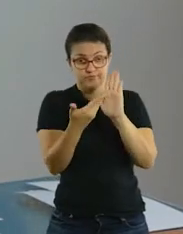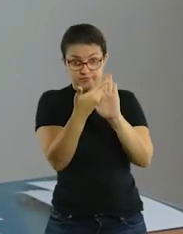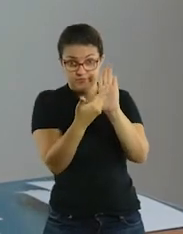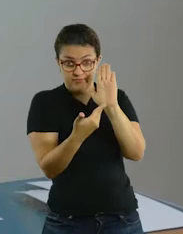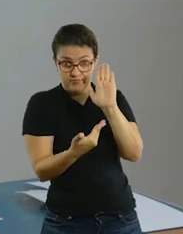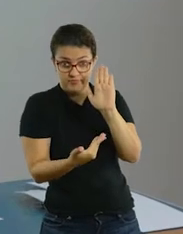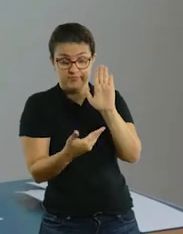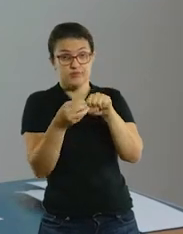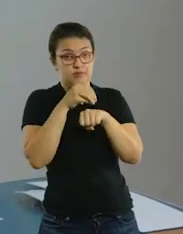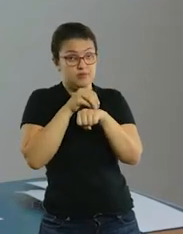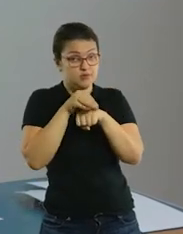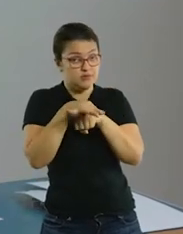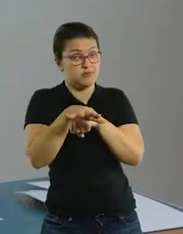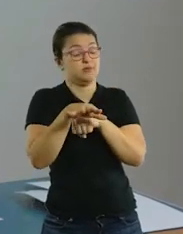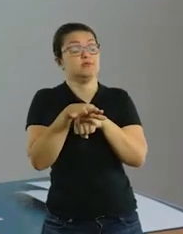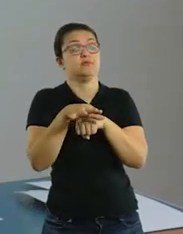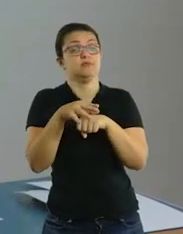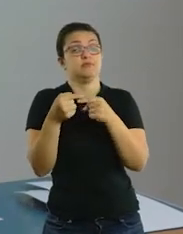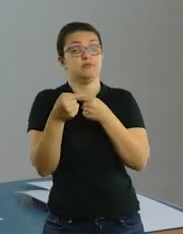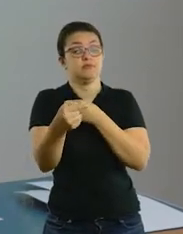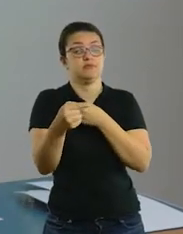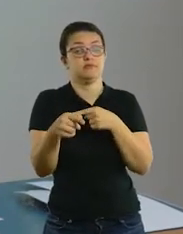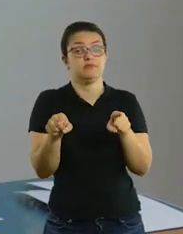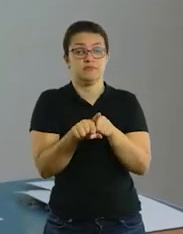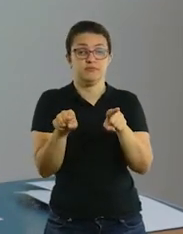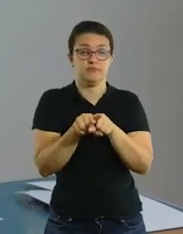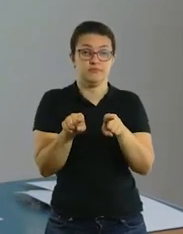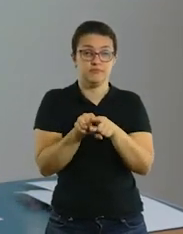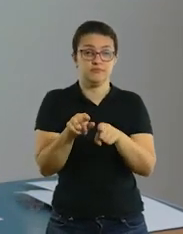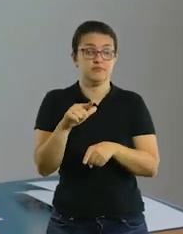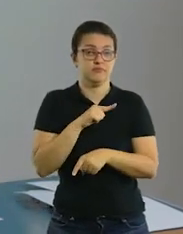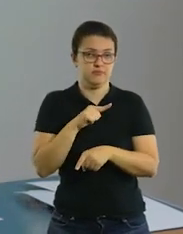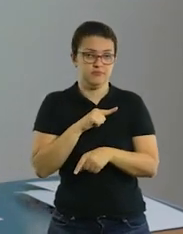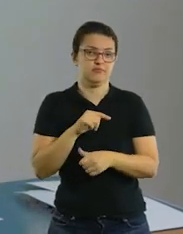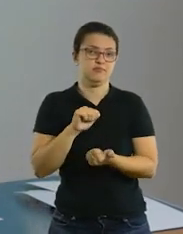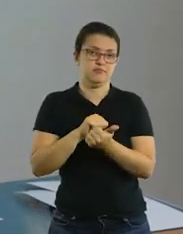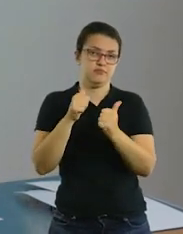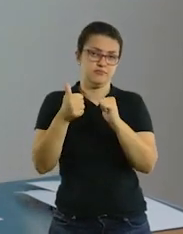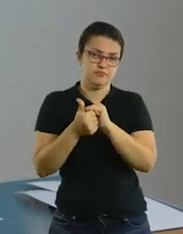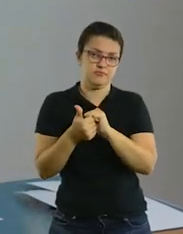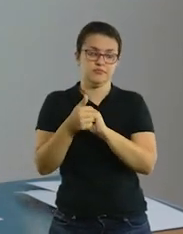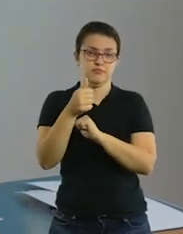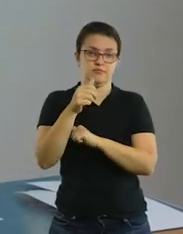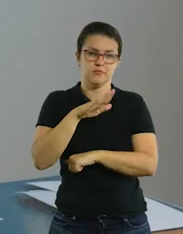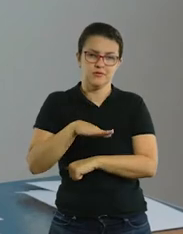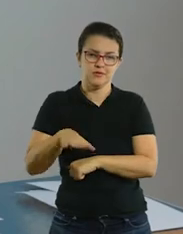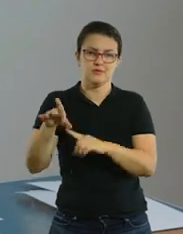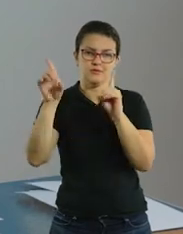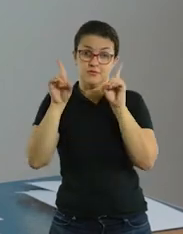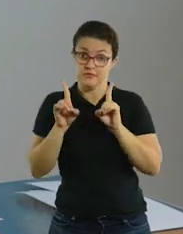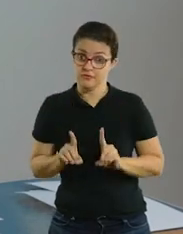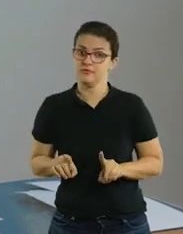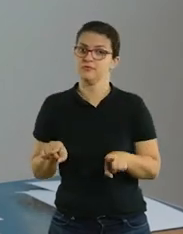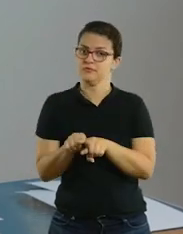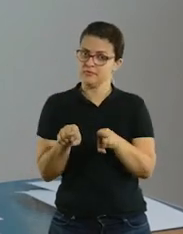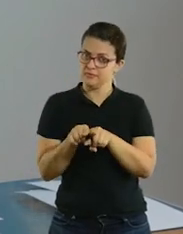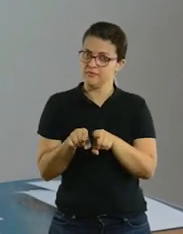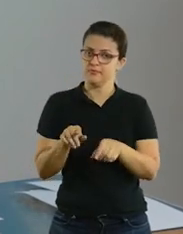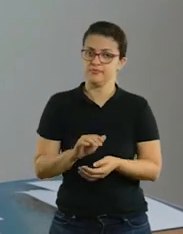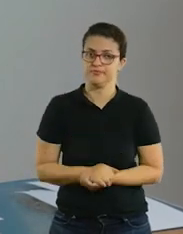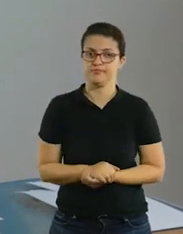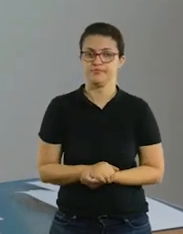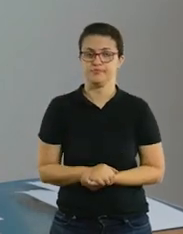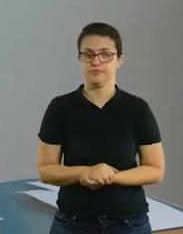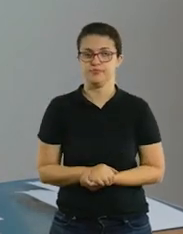Essas são as sugestões de atividades dessa semana. Nela também nós temos as adaptações para crianças com deficiência.